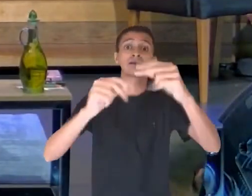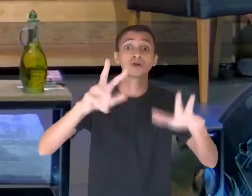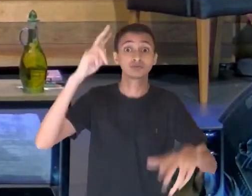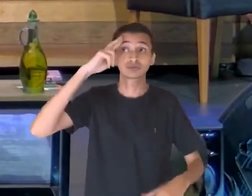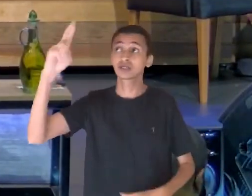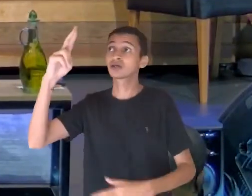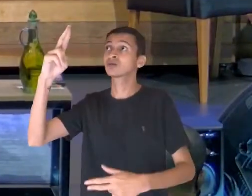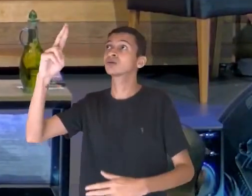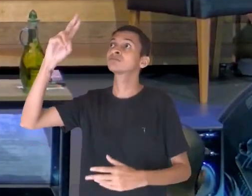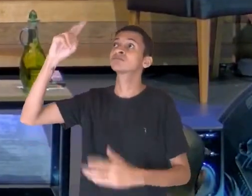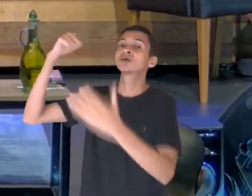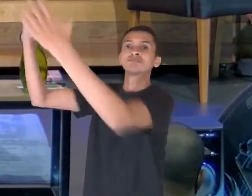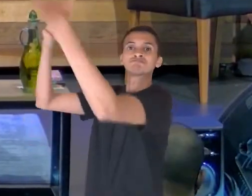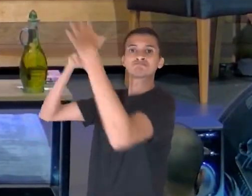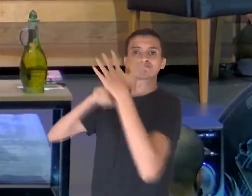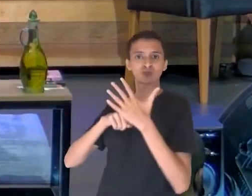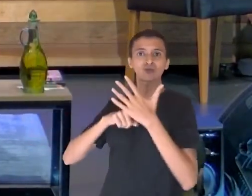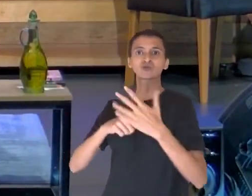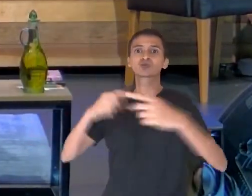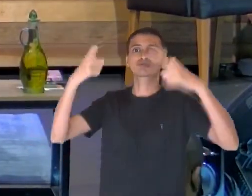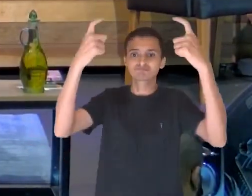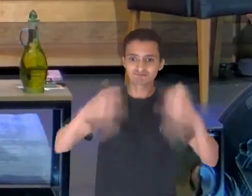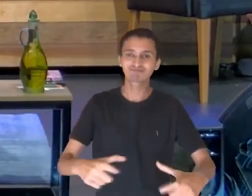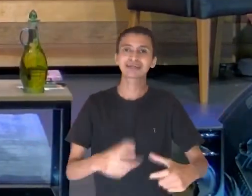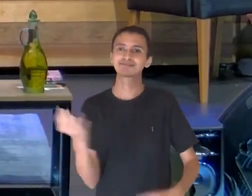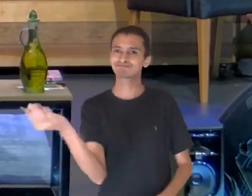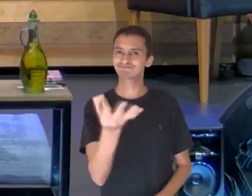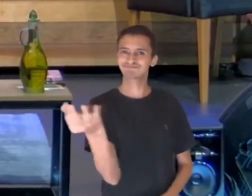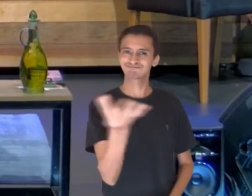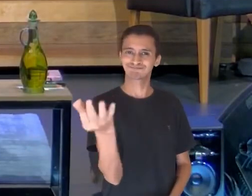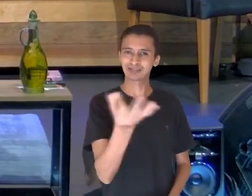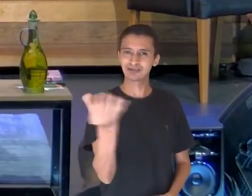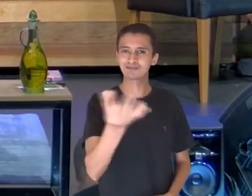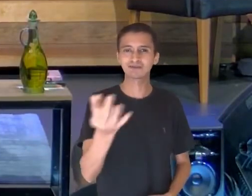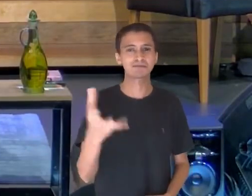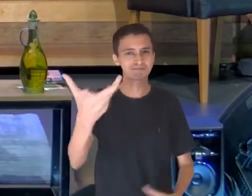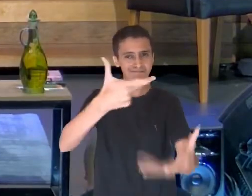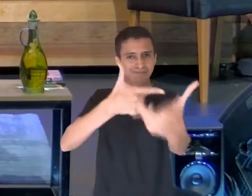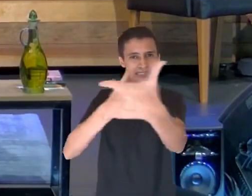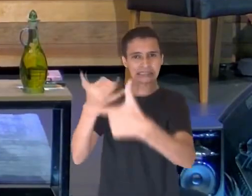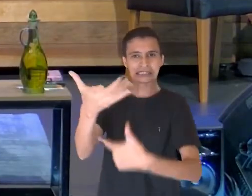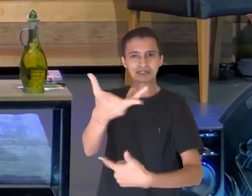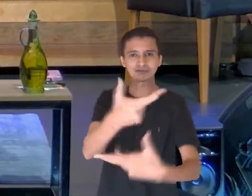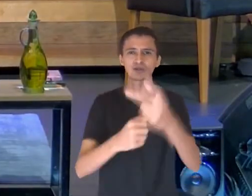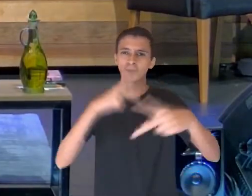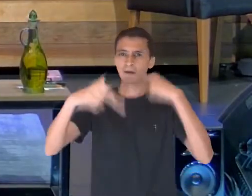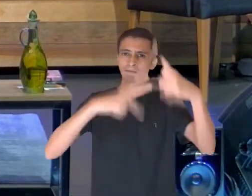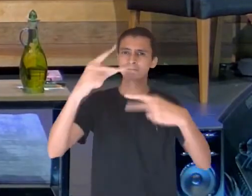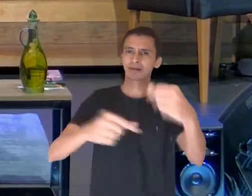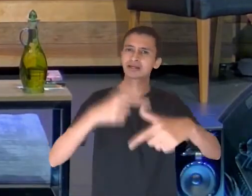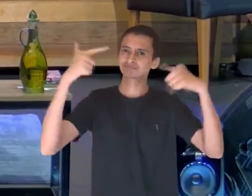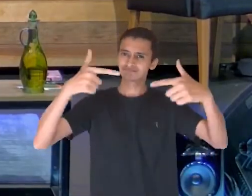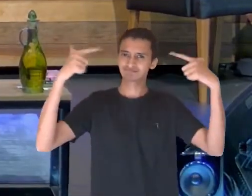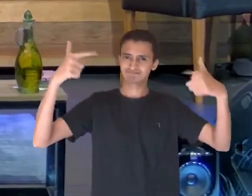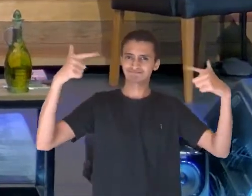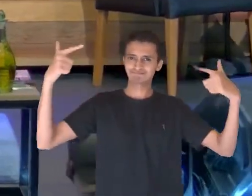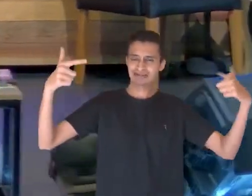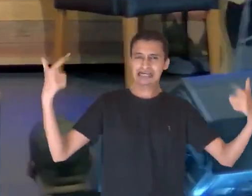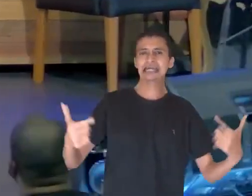Senhor nos deu uvas grandes, a ponto de dois homens terem que carregar, segundo o símbolo da prefeitura